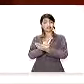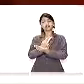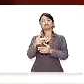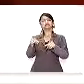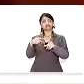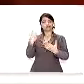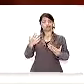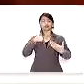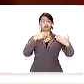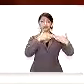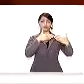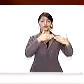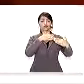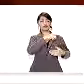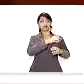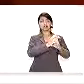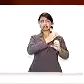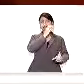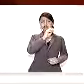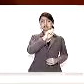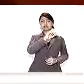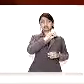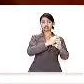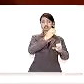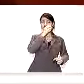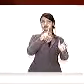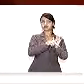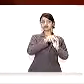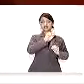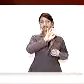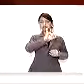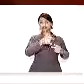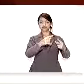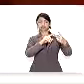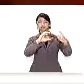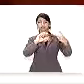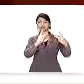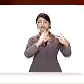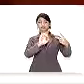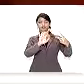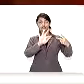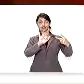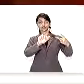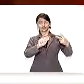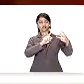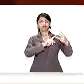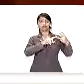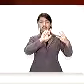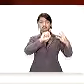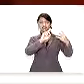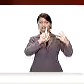manifestações da unidade de engenharia da TJ da chefia da TG e o Ministério Público de contas voto